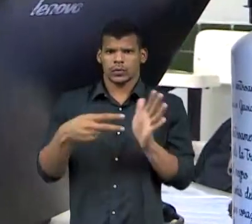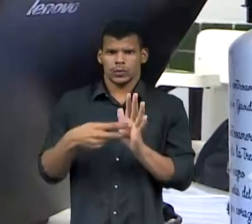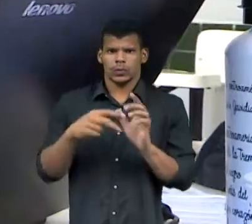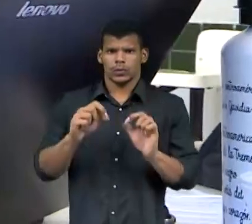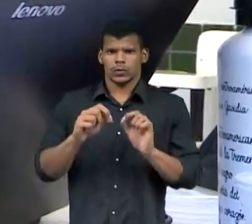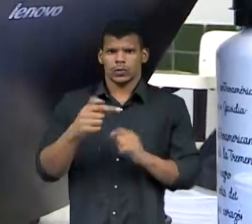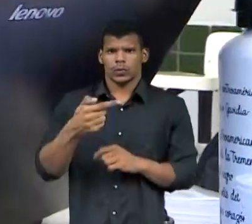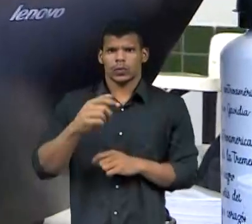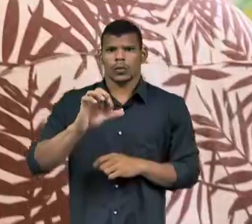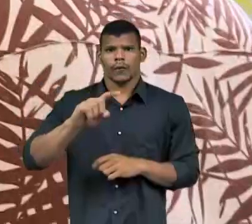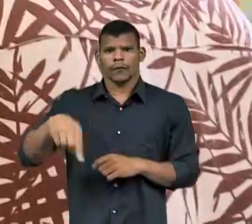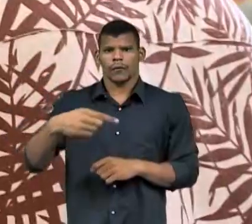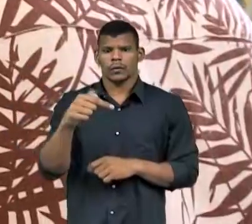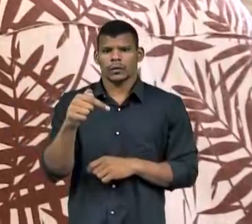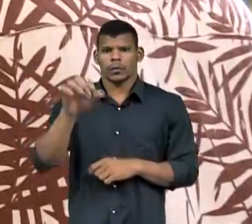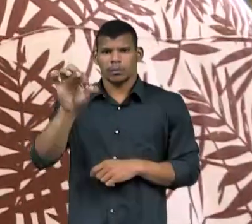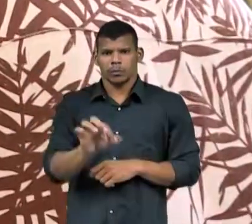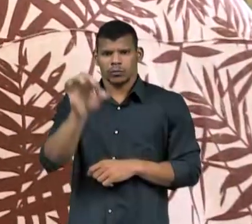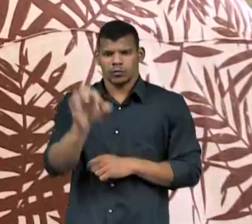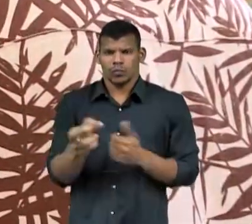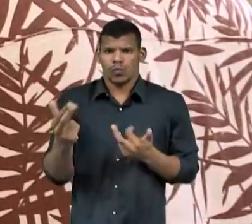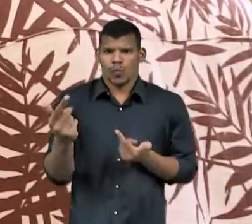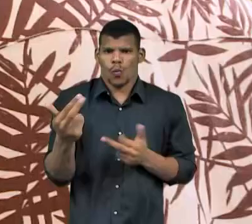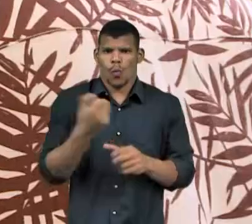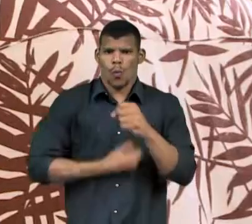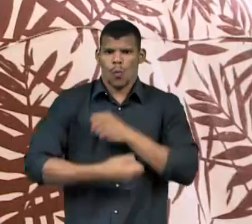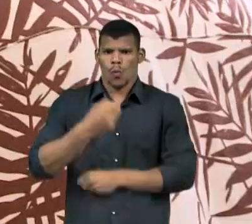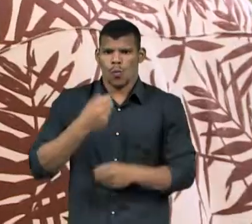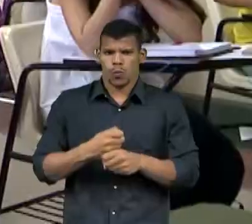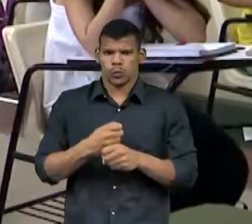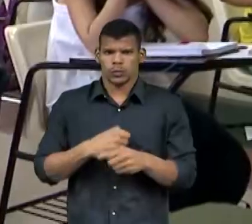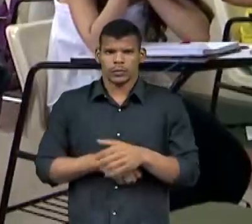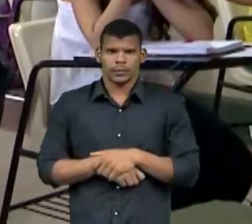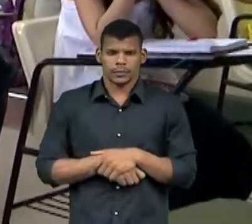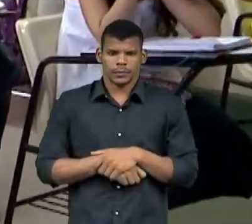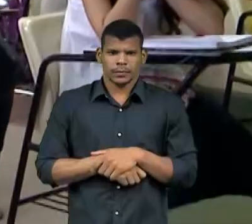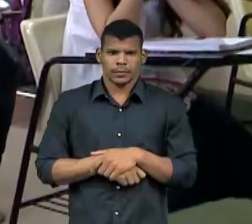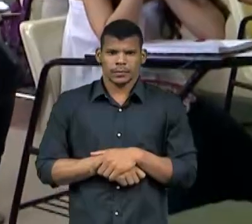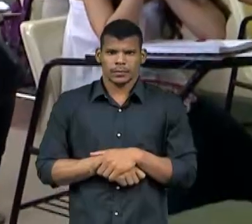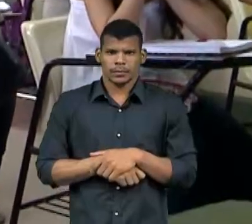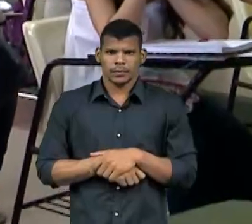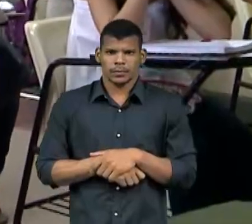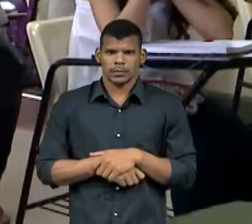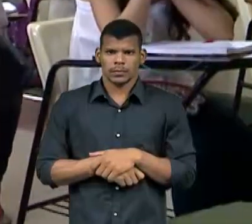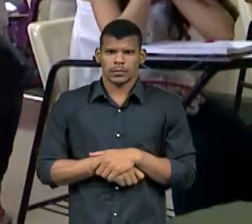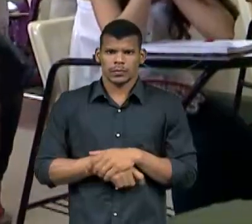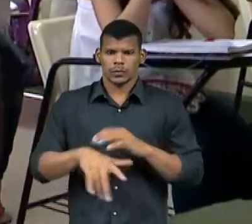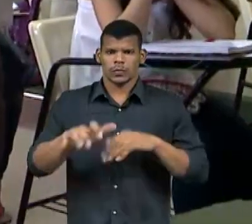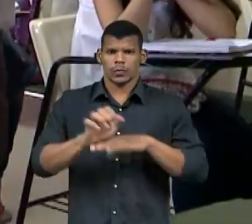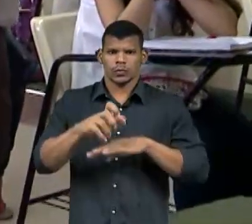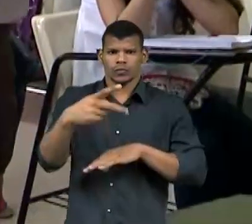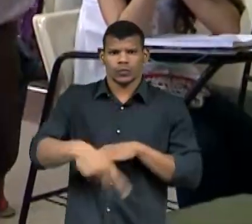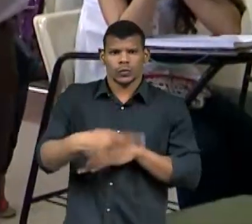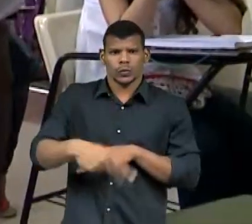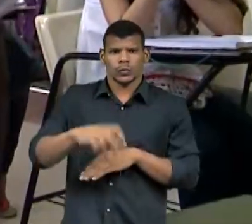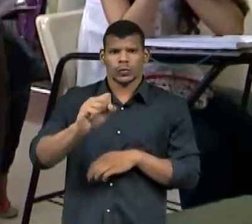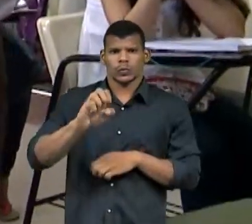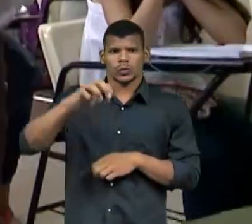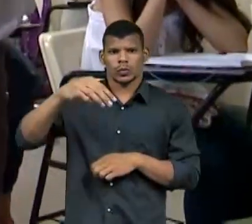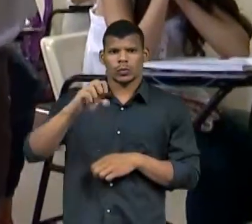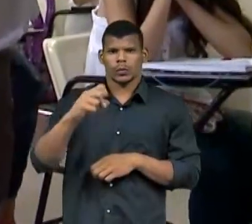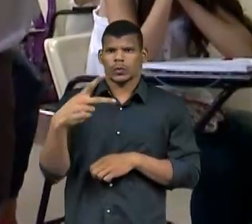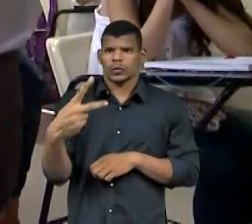9,7% em relação ao mesmo período do ano anterior. Enquanto isso, o estudo Semesp aponta ainda que o